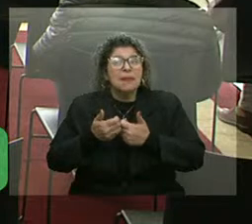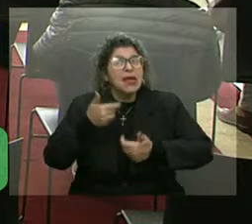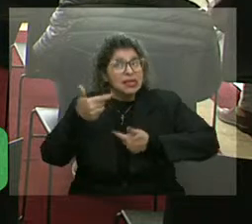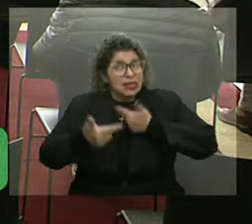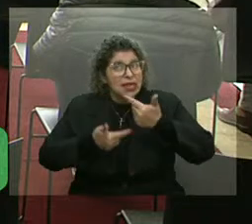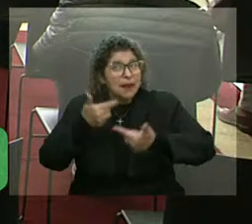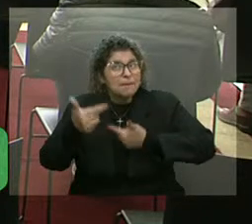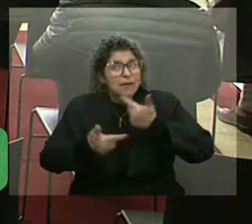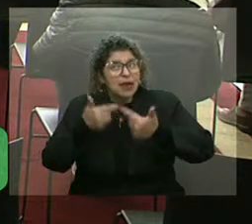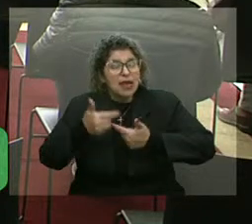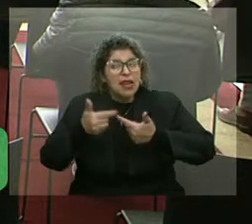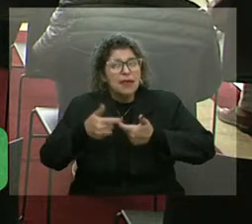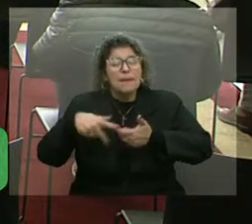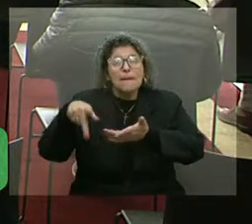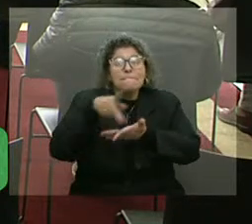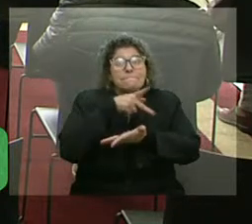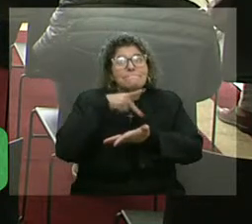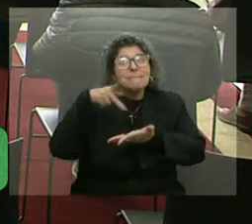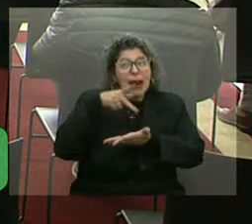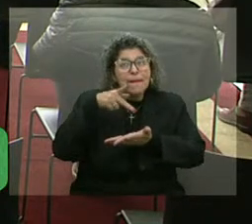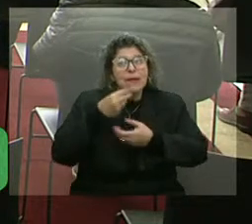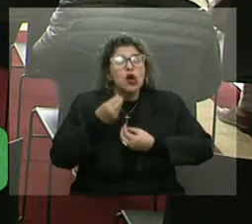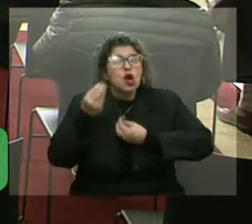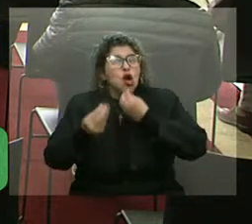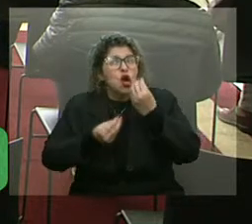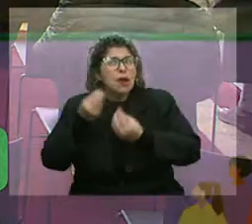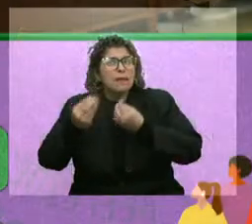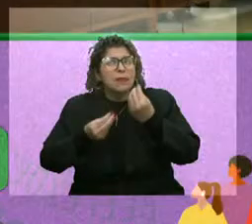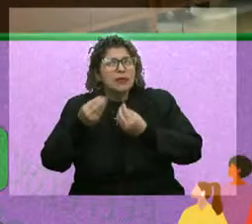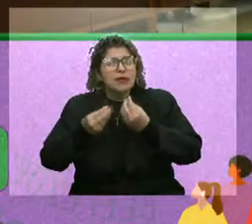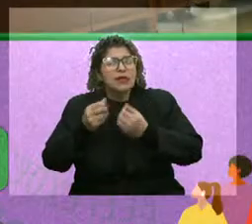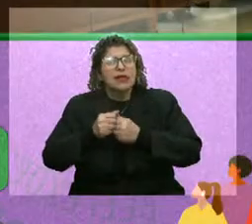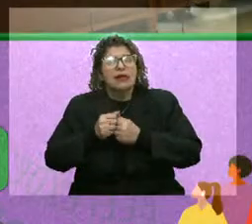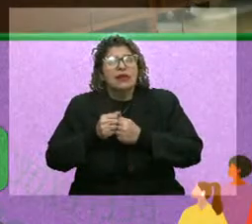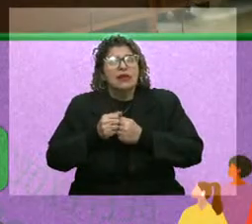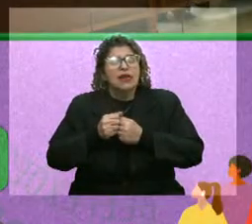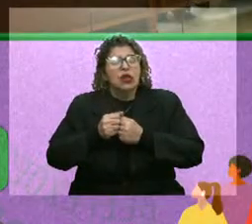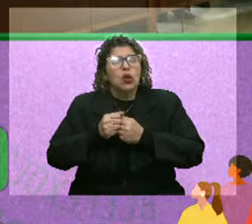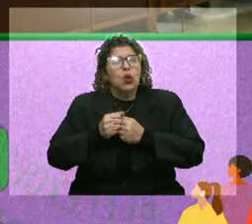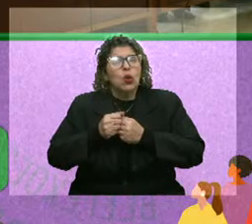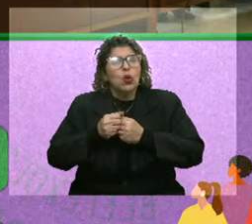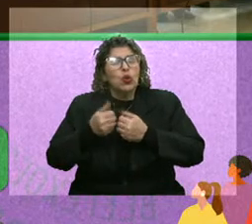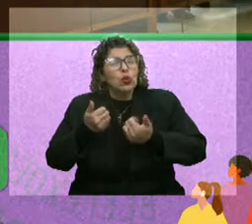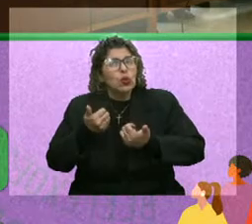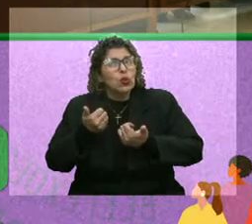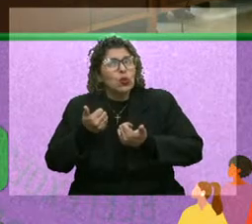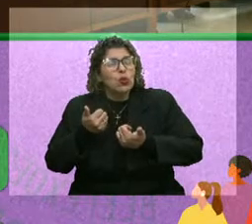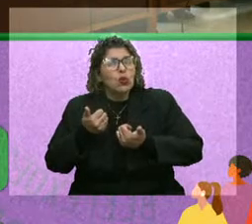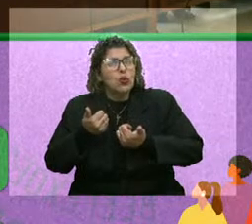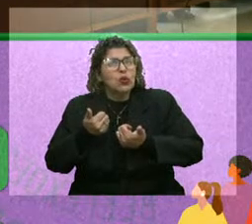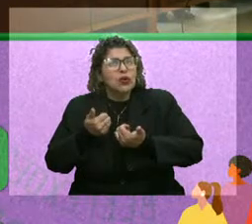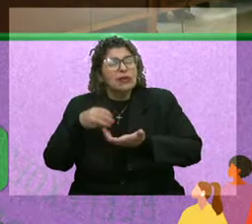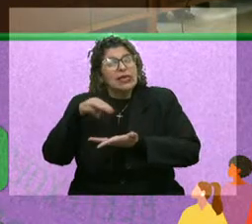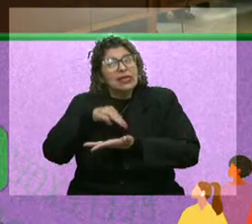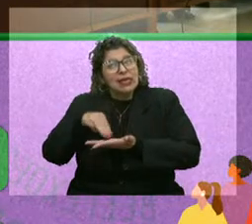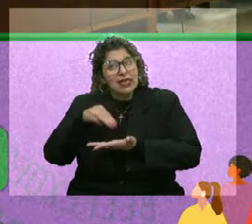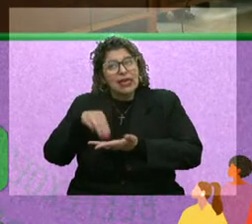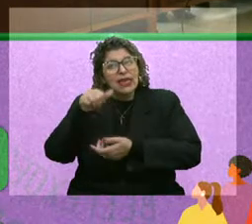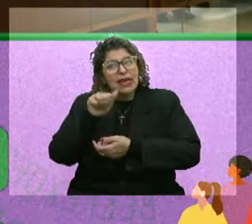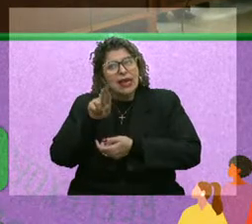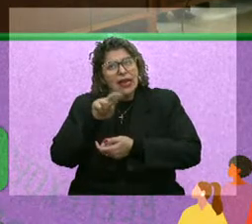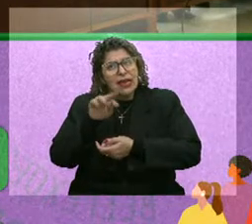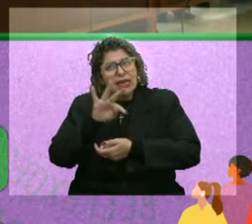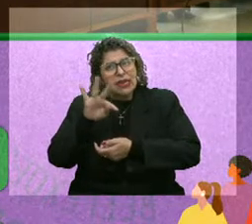Ele mostra um mapa, ele mostra como nós podemos intervir em todo o Rio Grande do Sul. Então, secretária Anitta,